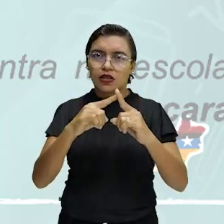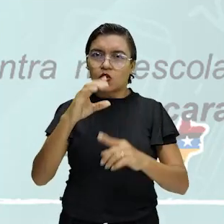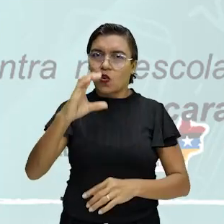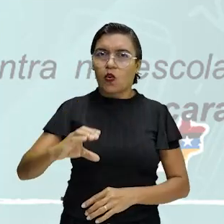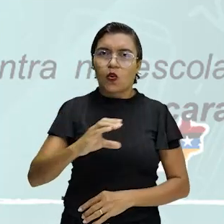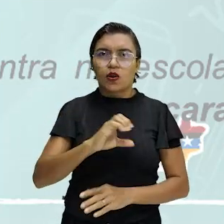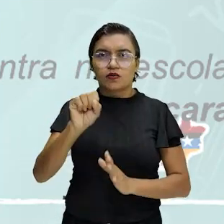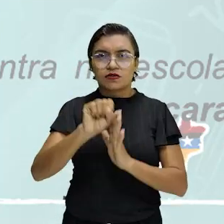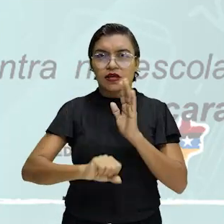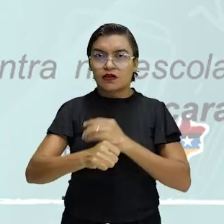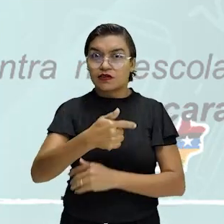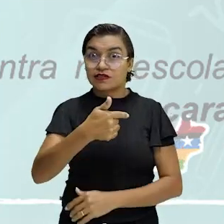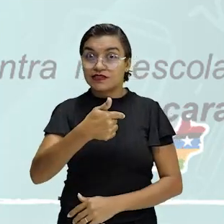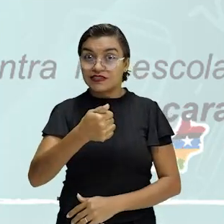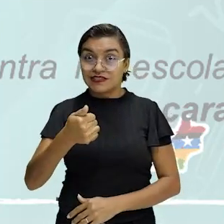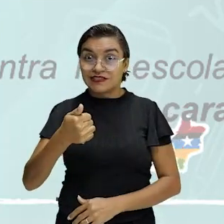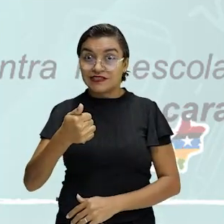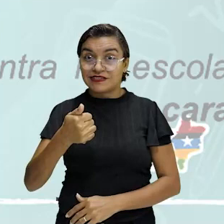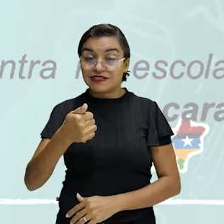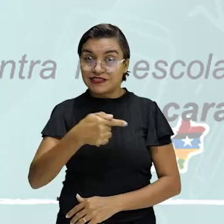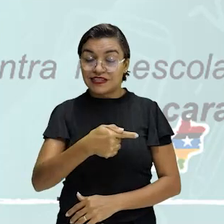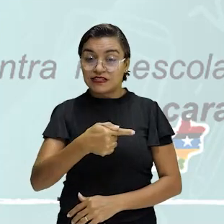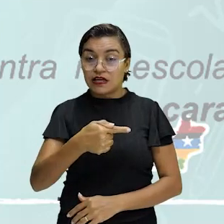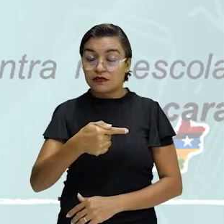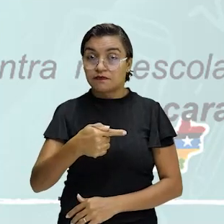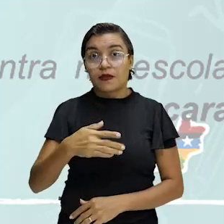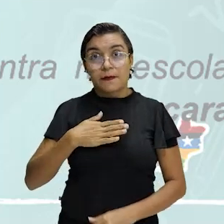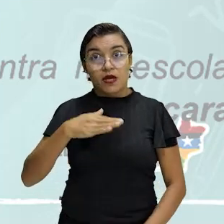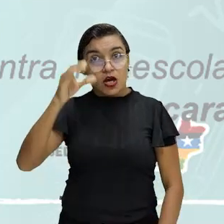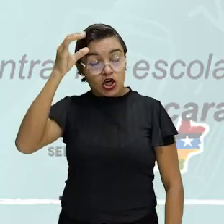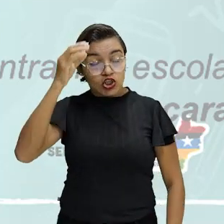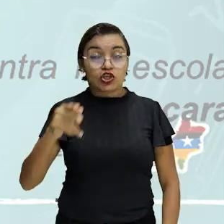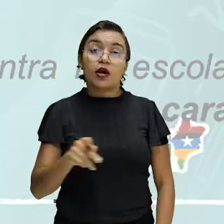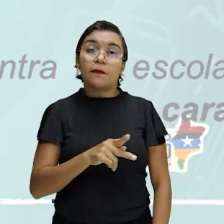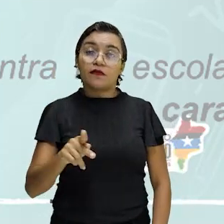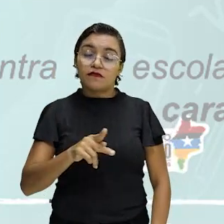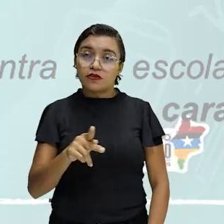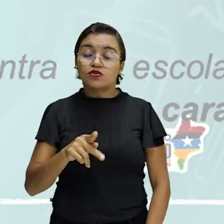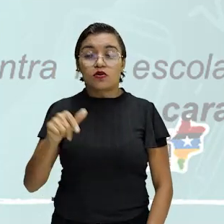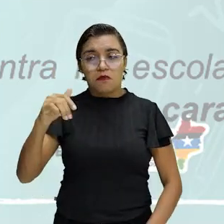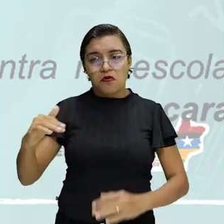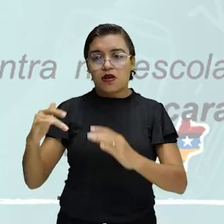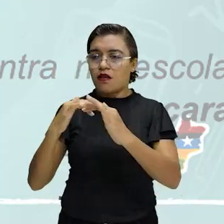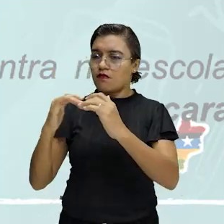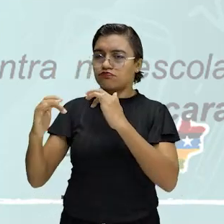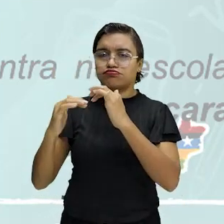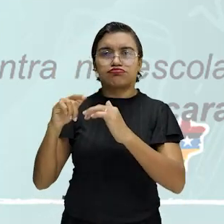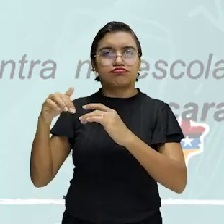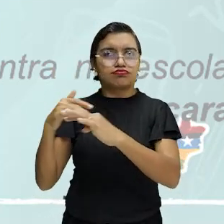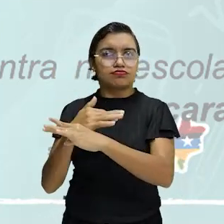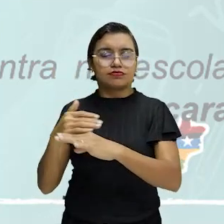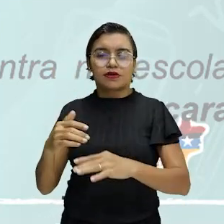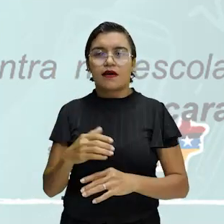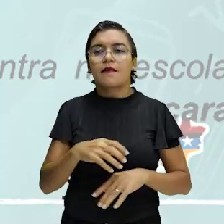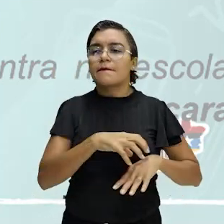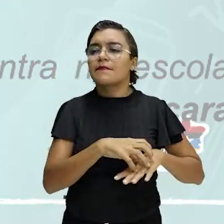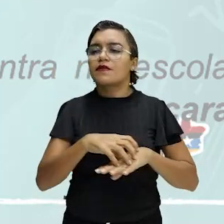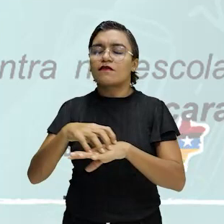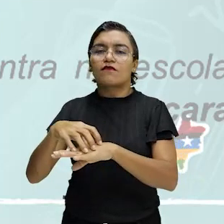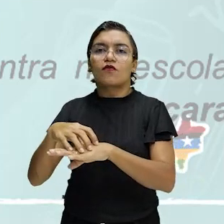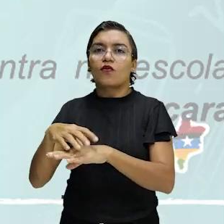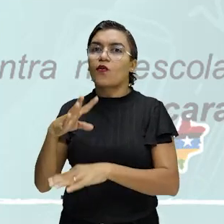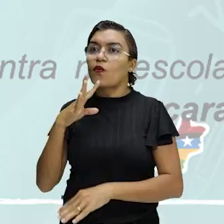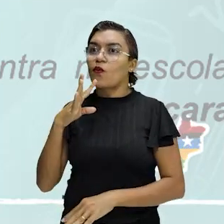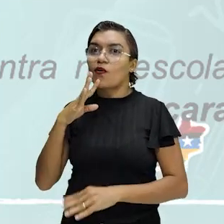XVII. Minha tia é professora e trabalha numa escola para crianças no centro da cidade. Ela me levou para conhecer a escola e eu